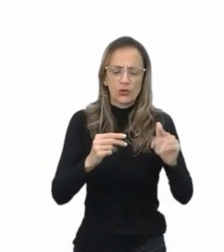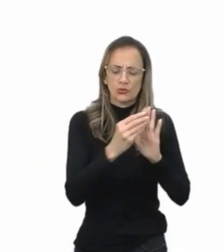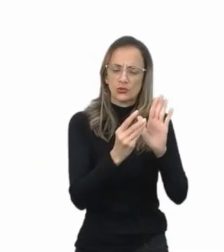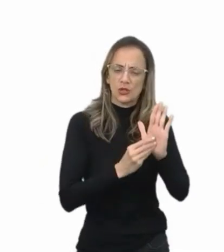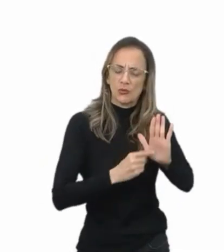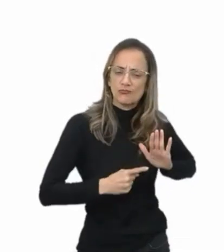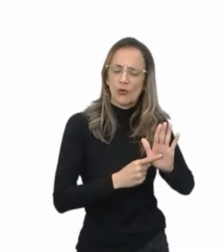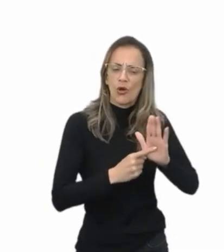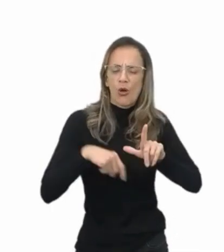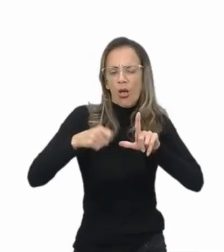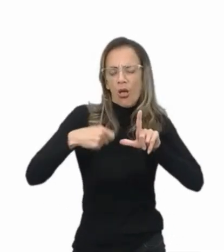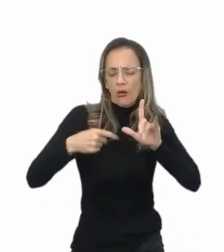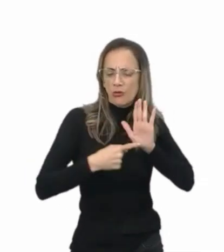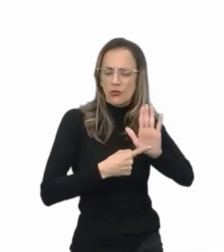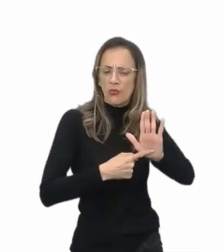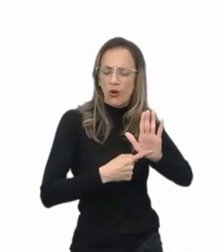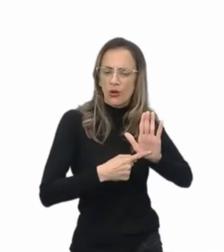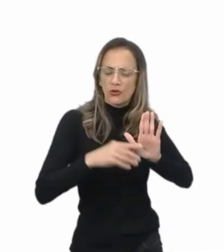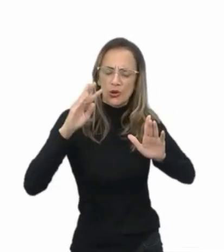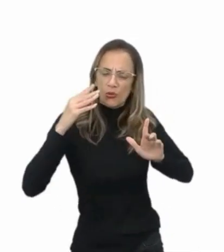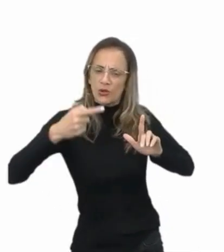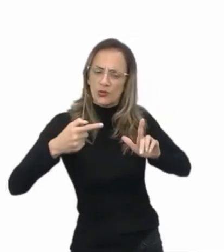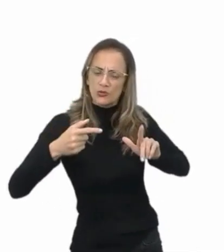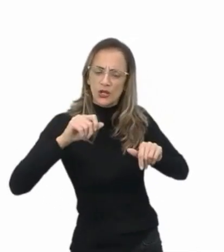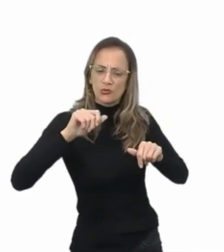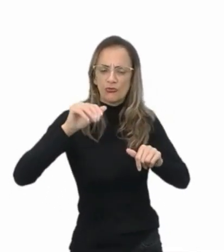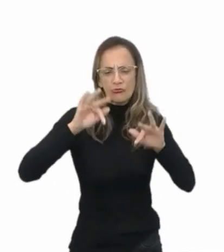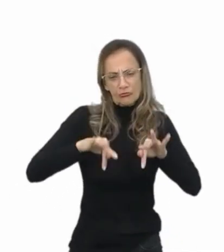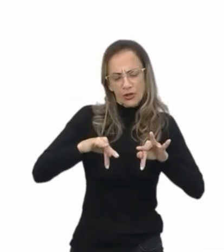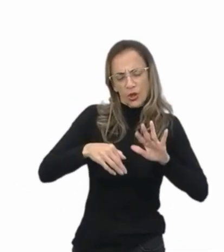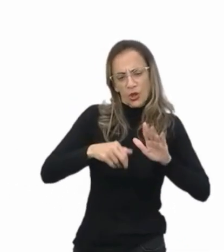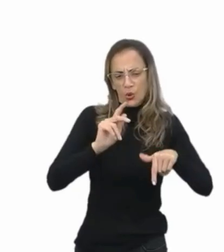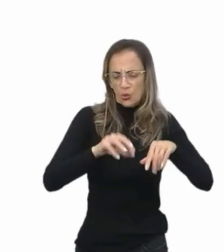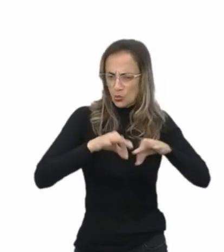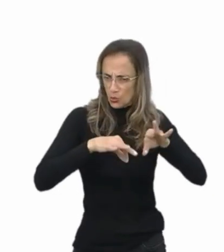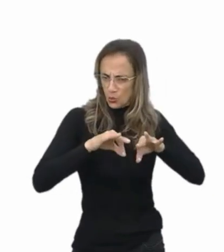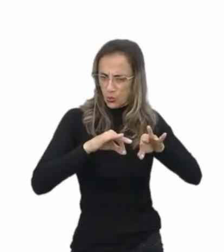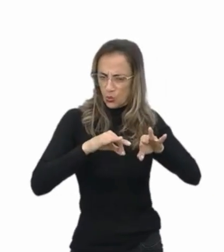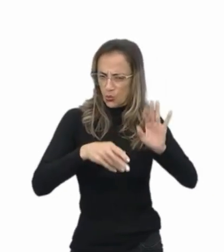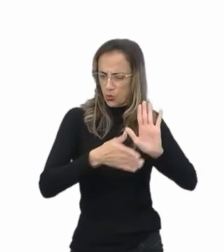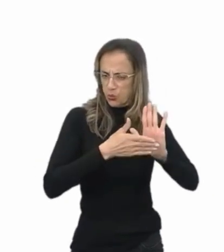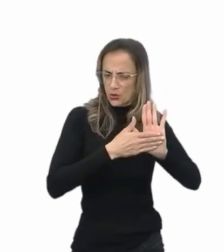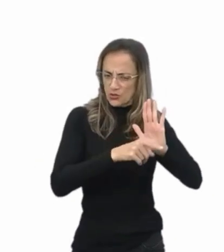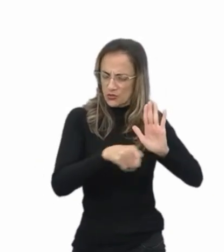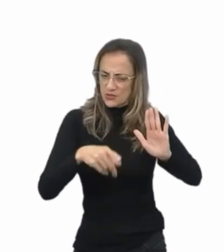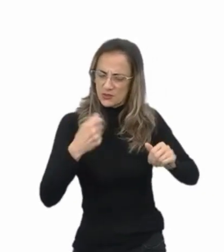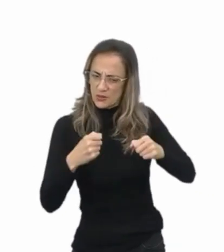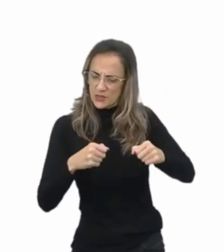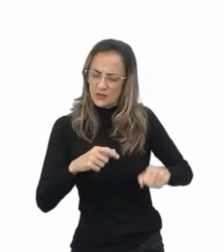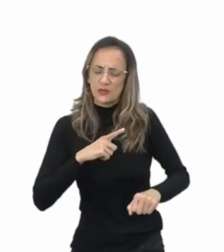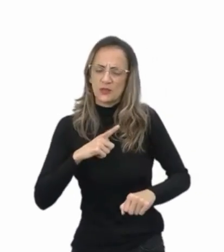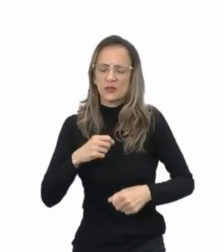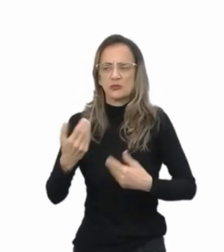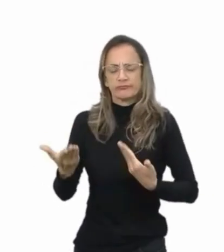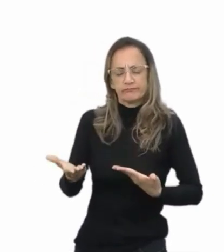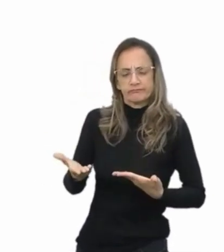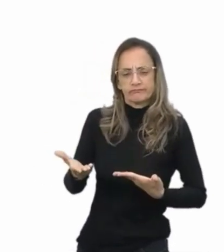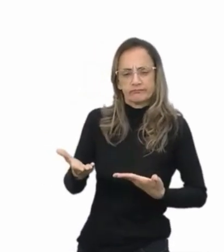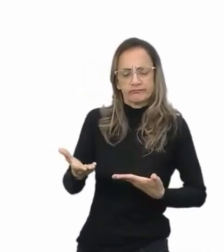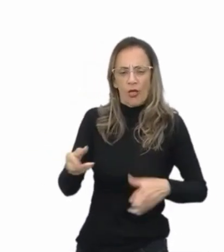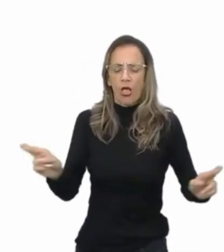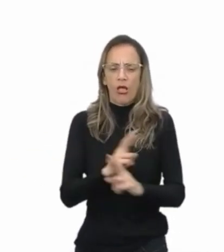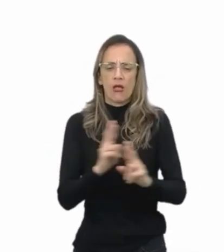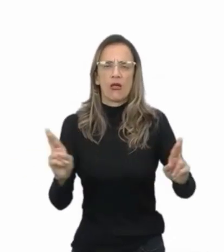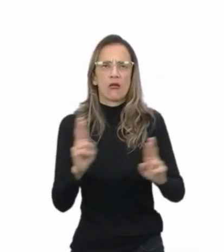lá qual que é o resultado final desse projeto. Então, mostre para o estudante qual que é o resultado que você espera dessa prototipação. A gente vai relacionar